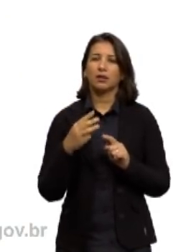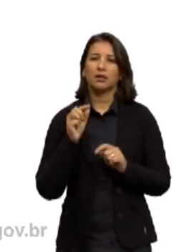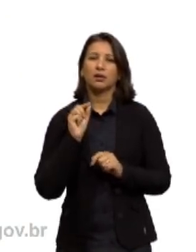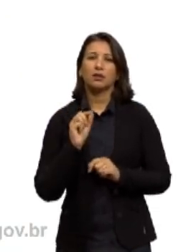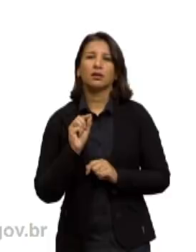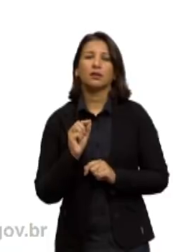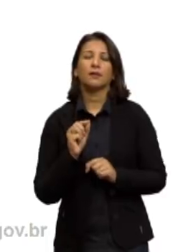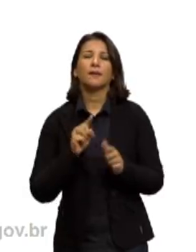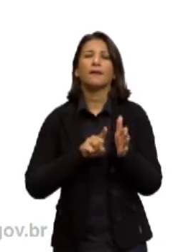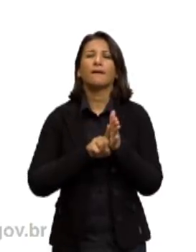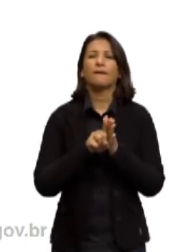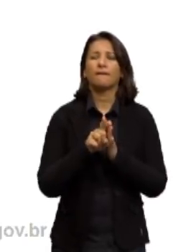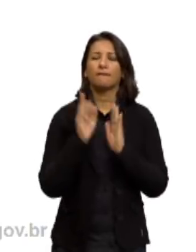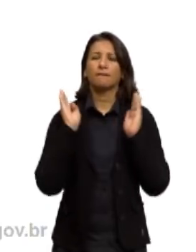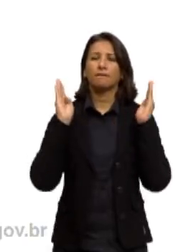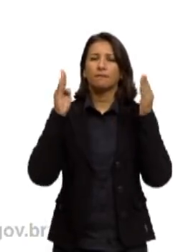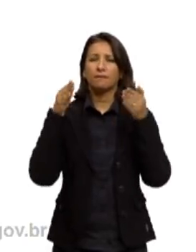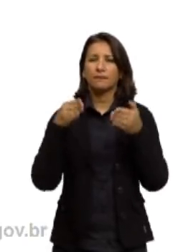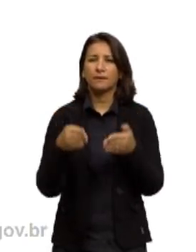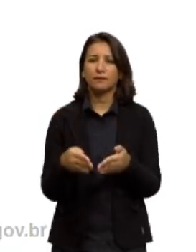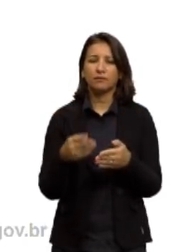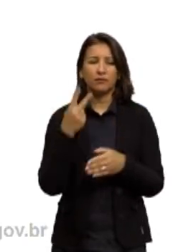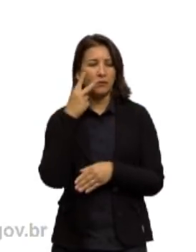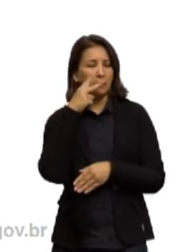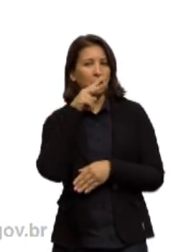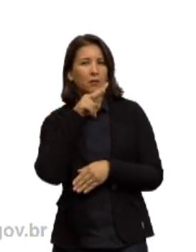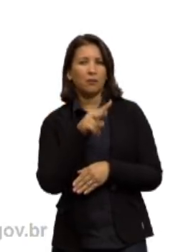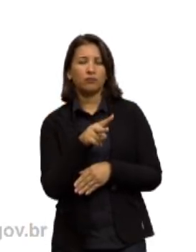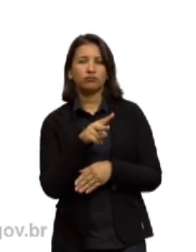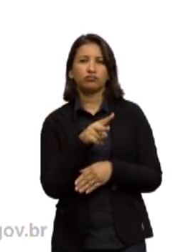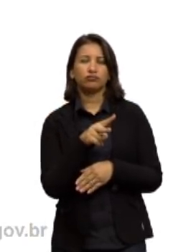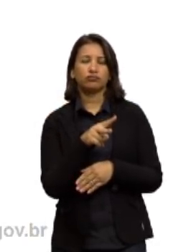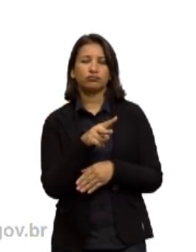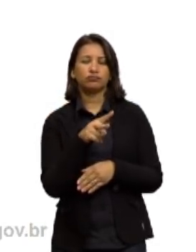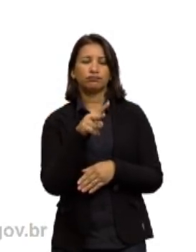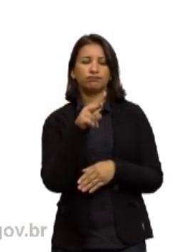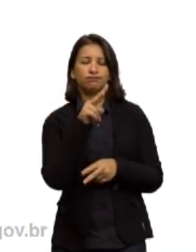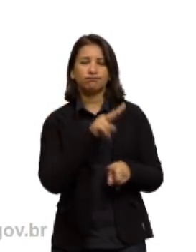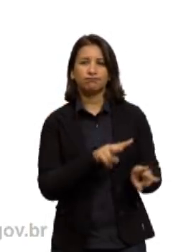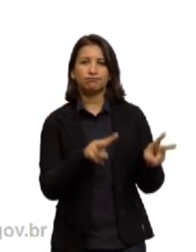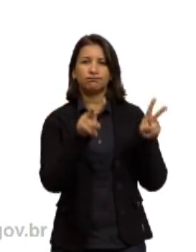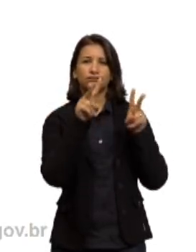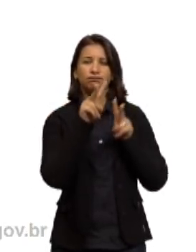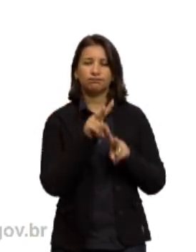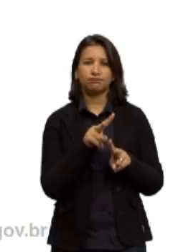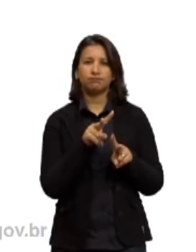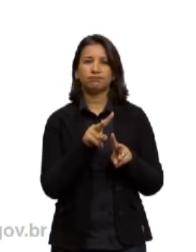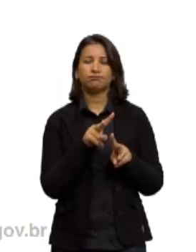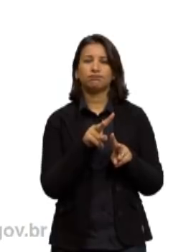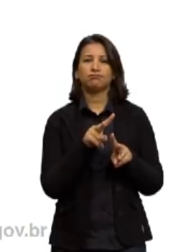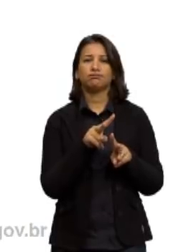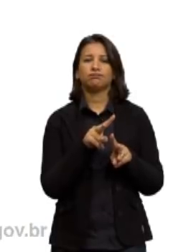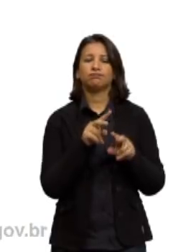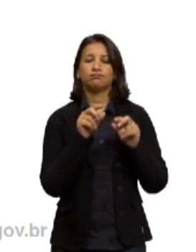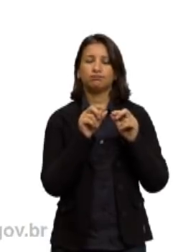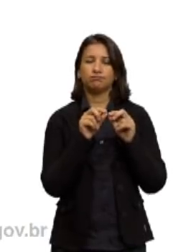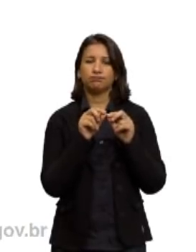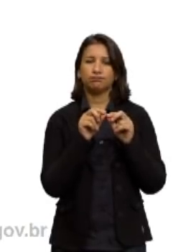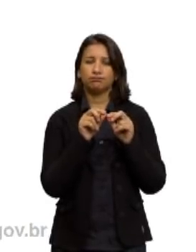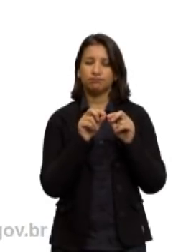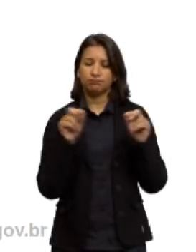terceira situação já vem direto ali eu já olha para ela e já enxergo um feixe de retas paralelas